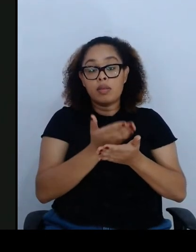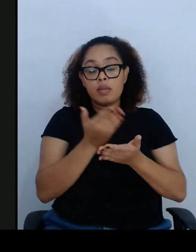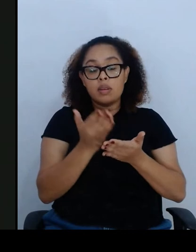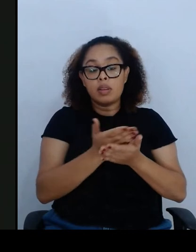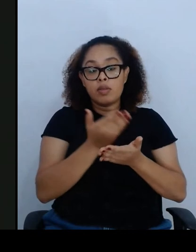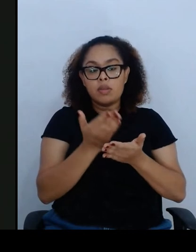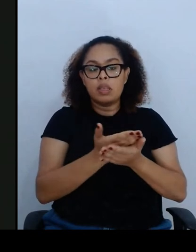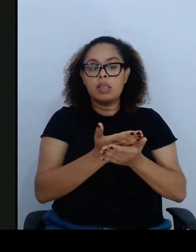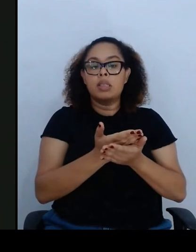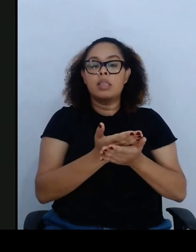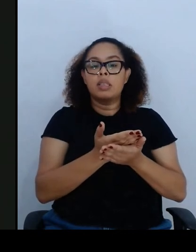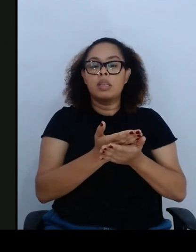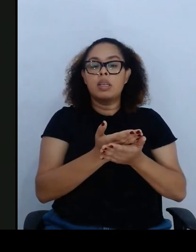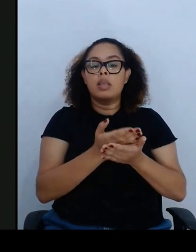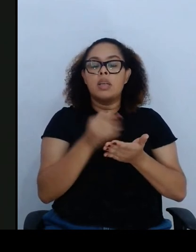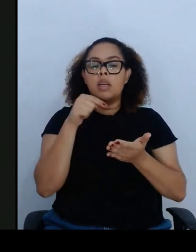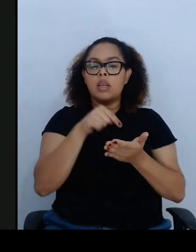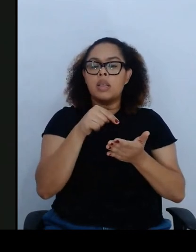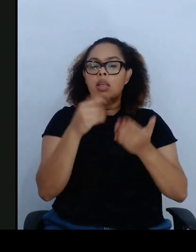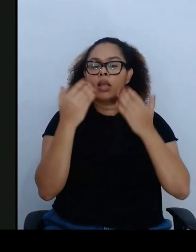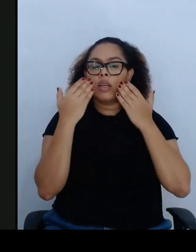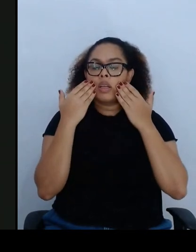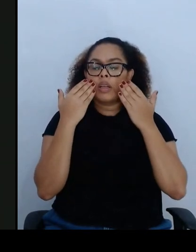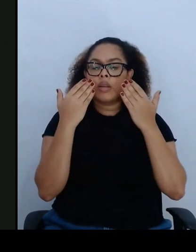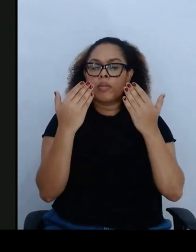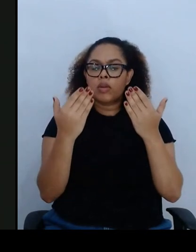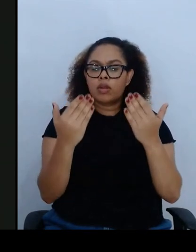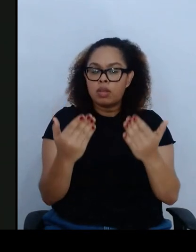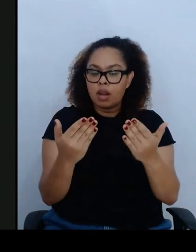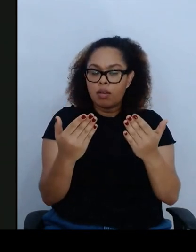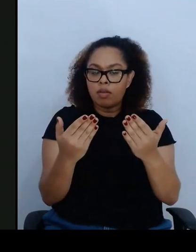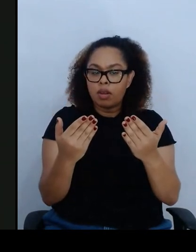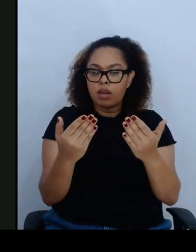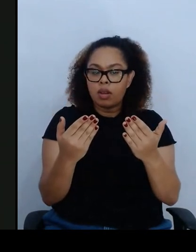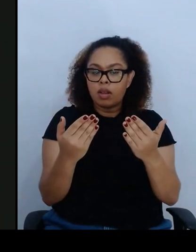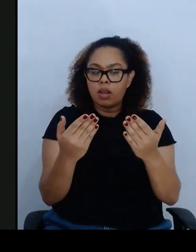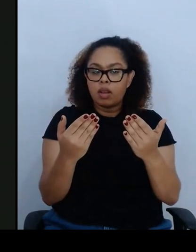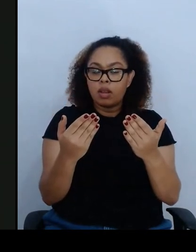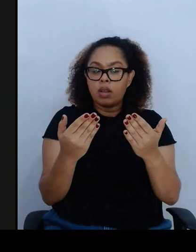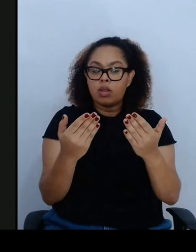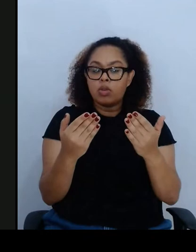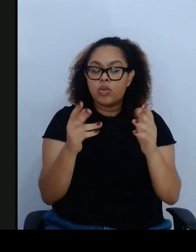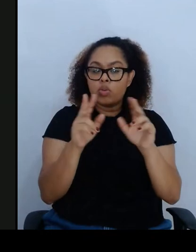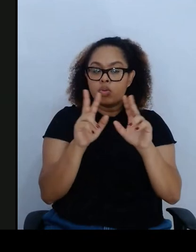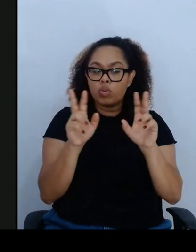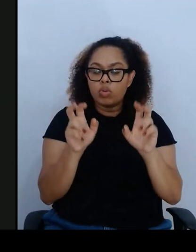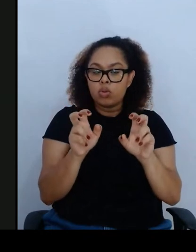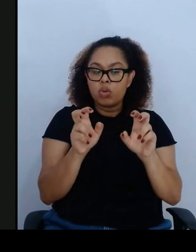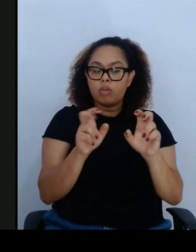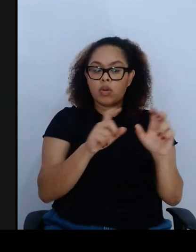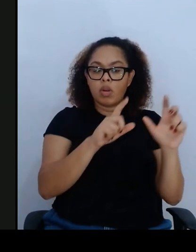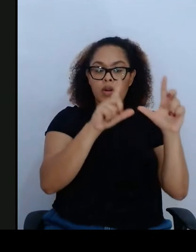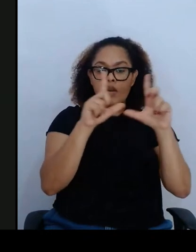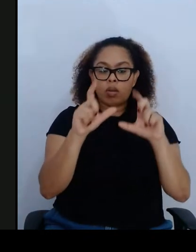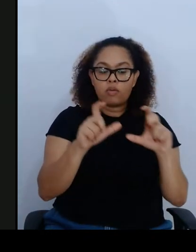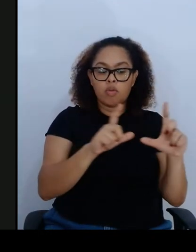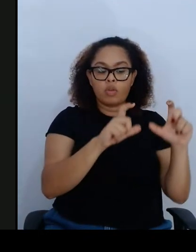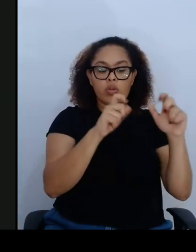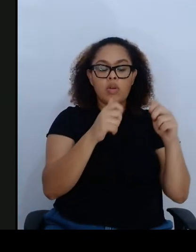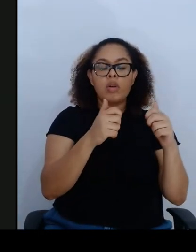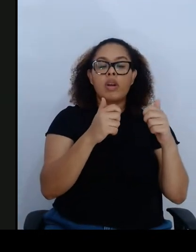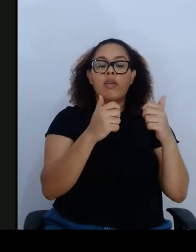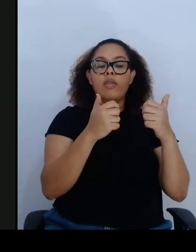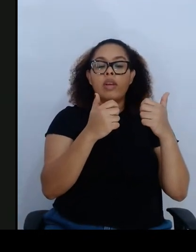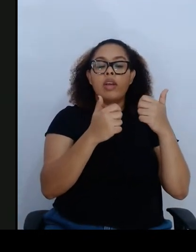que traziam um pouco de névoa entre a relação de fotografia de esportes de luta